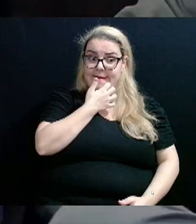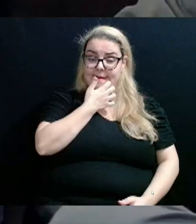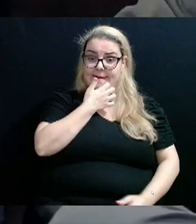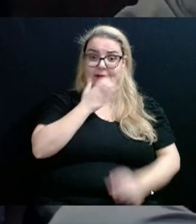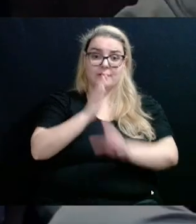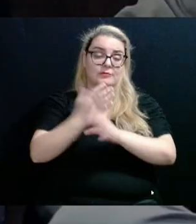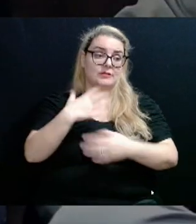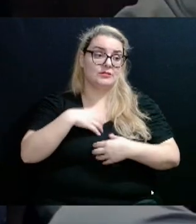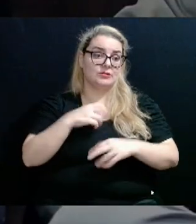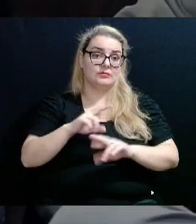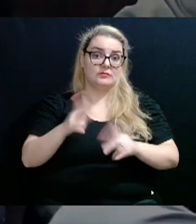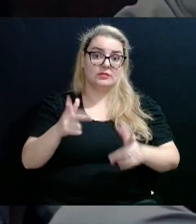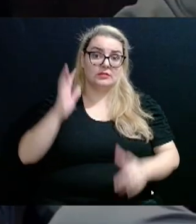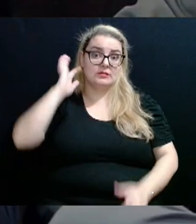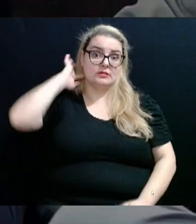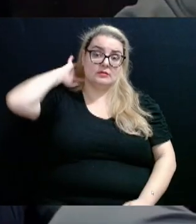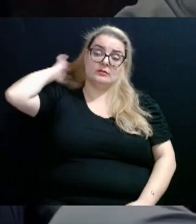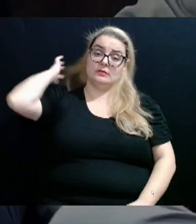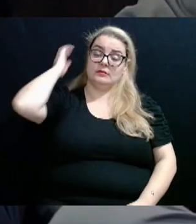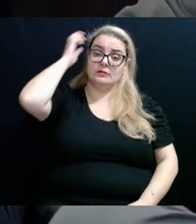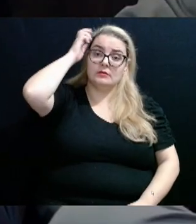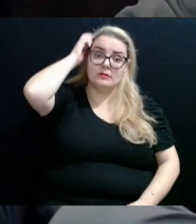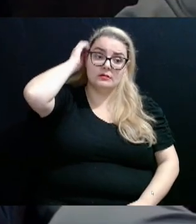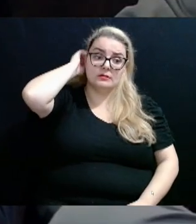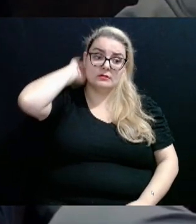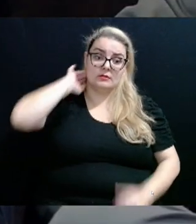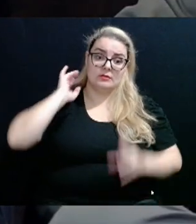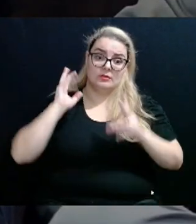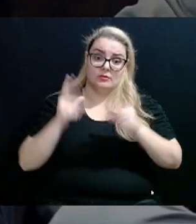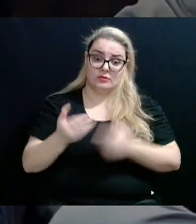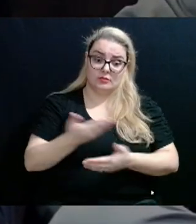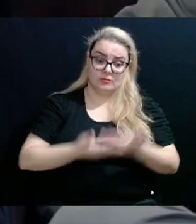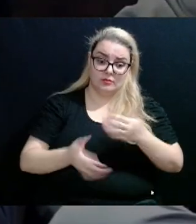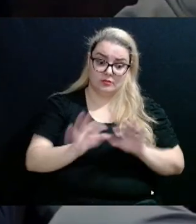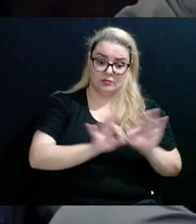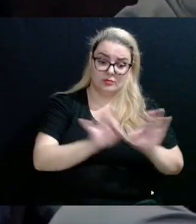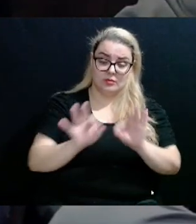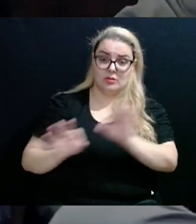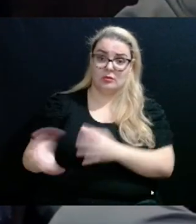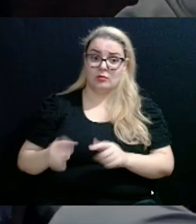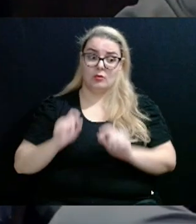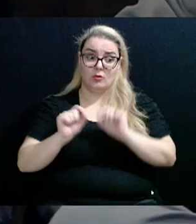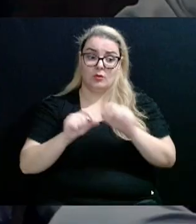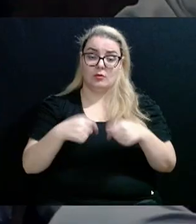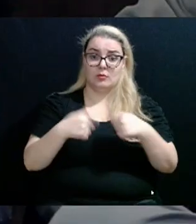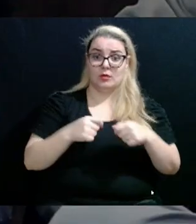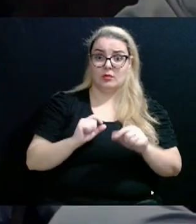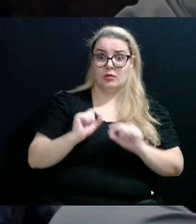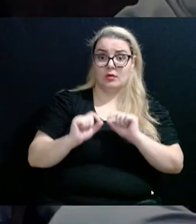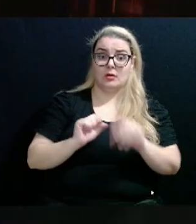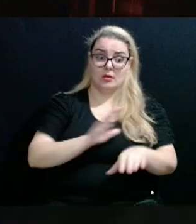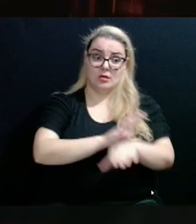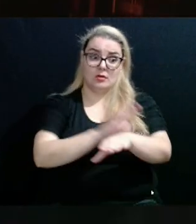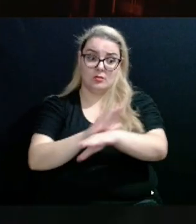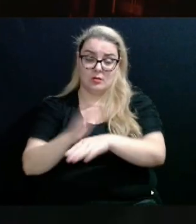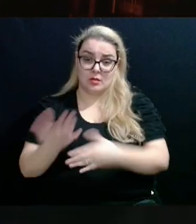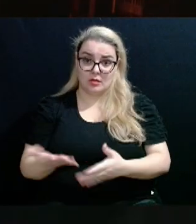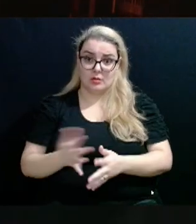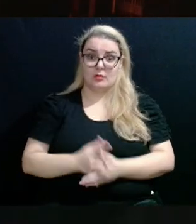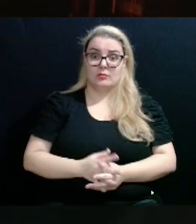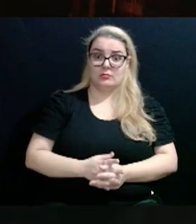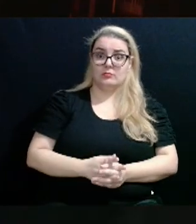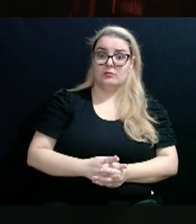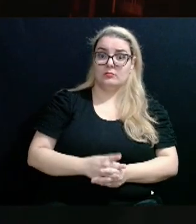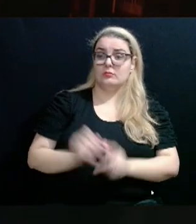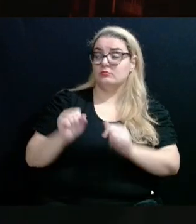tudo bem organizado, o que você tem, o que você precisa, quem que você pode ajudar. Muito bem. E o Rafa tá falando